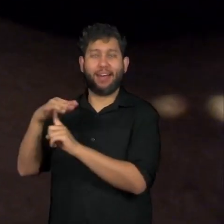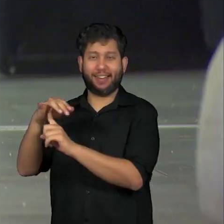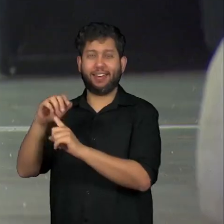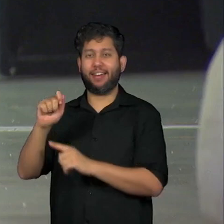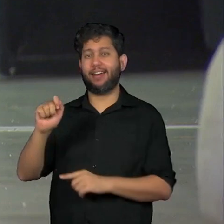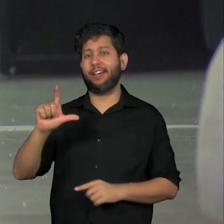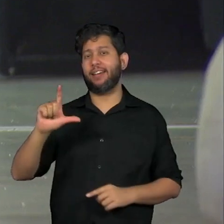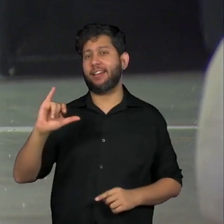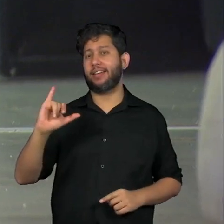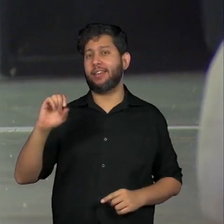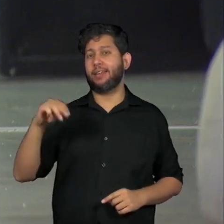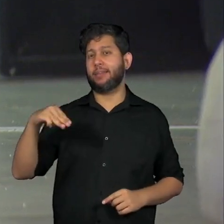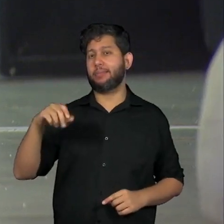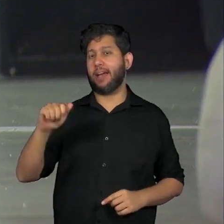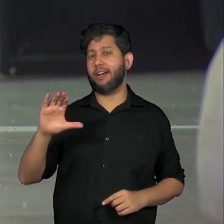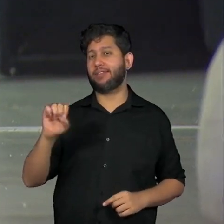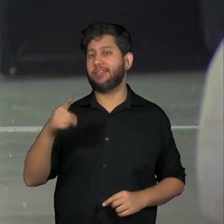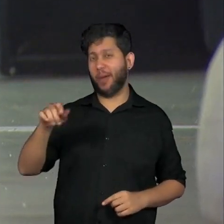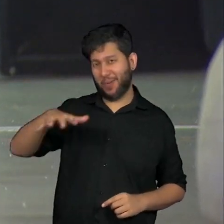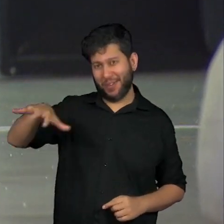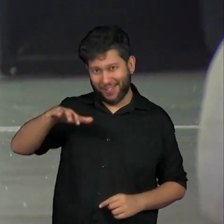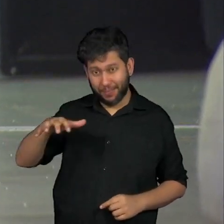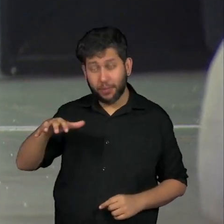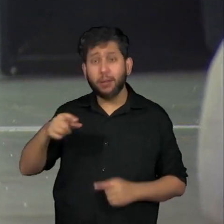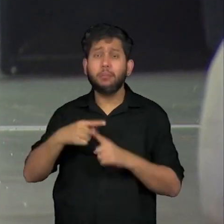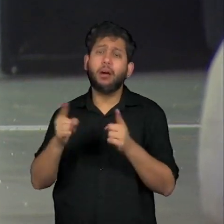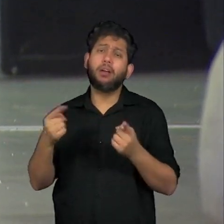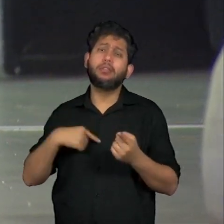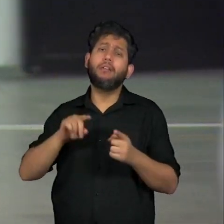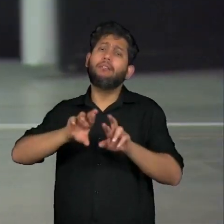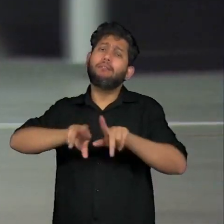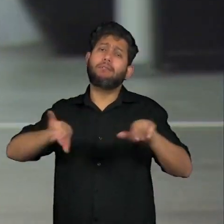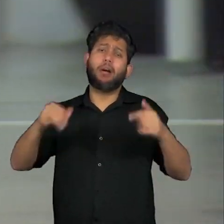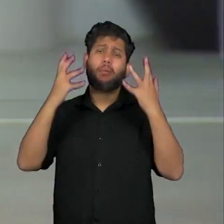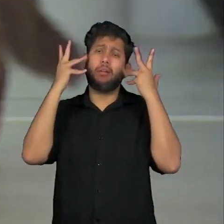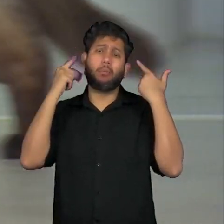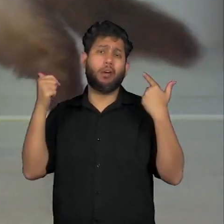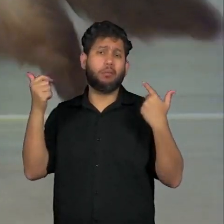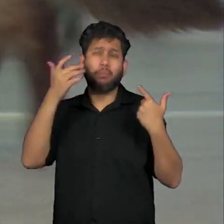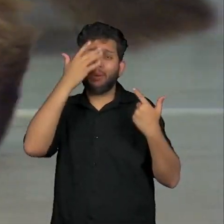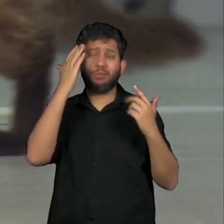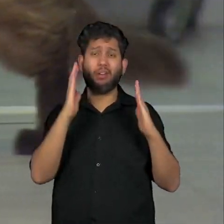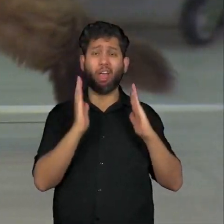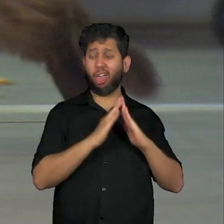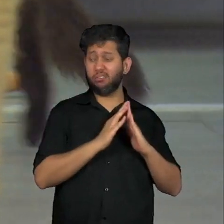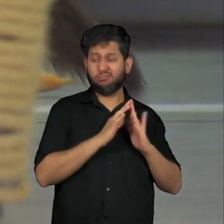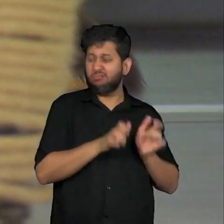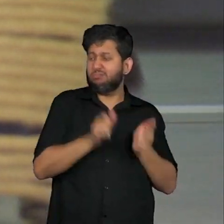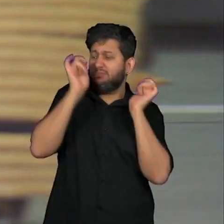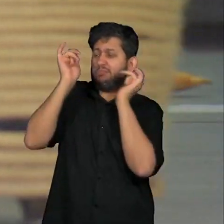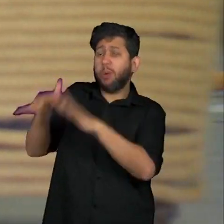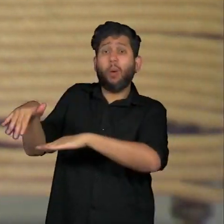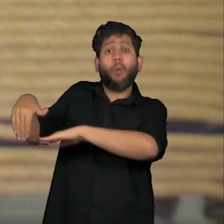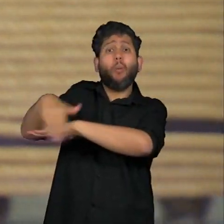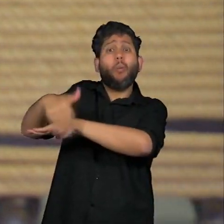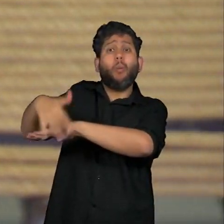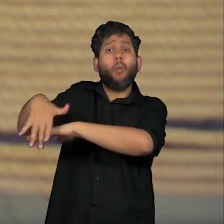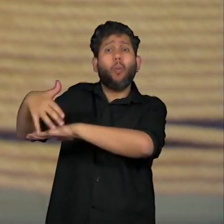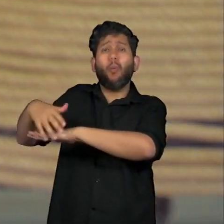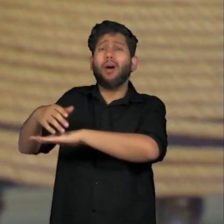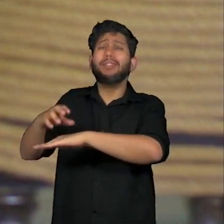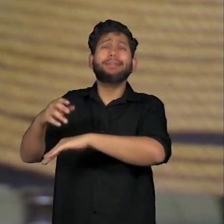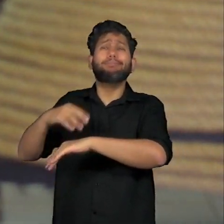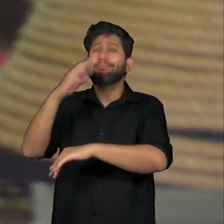entorno. Infelizmente, são muitos os animais lançados à própria sorte nas ruas de cidades de